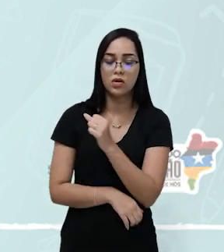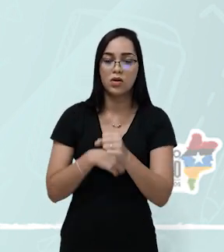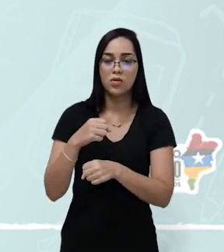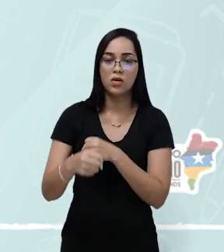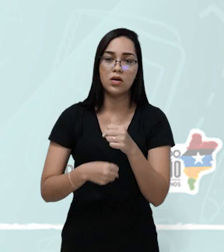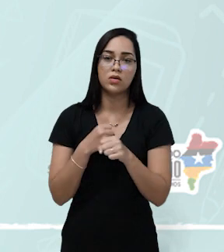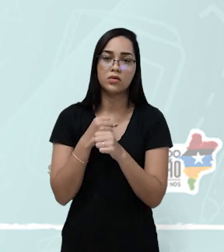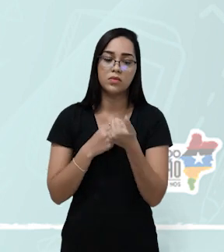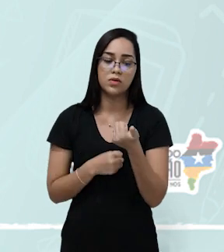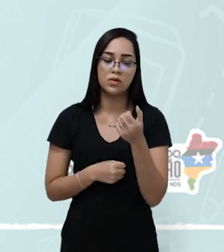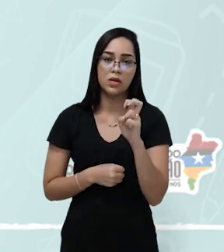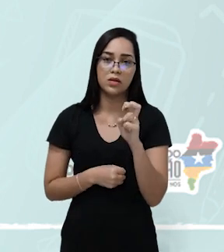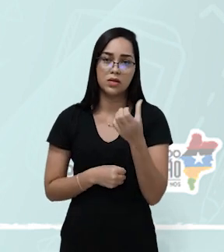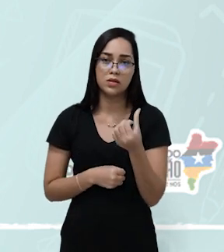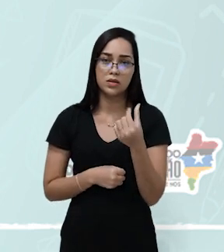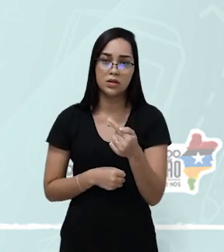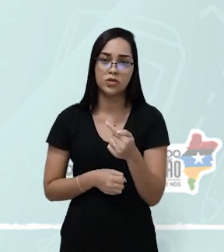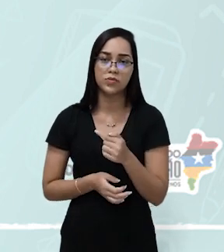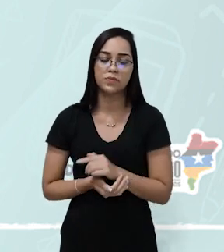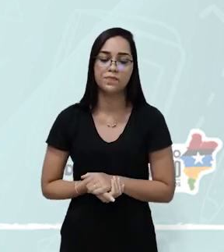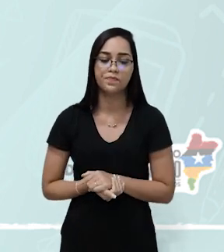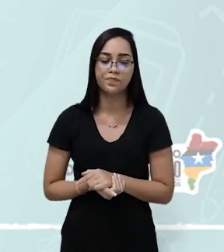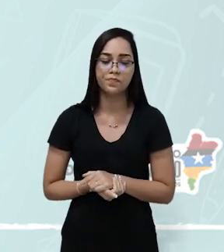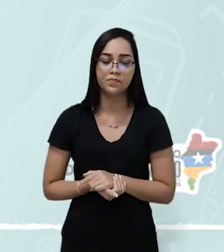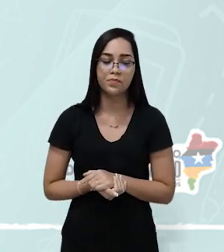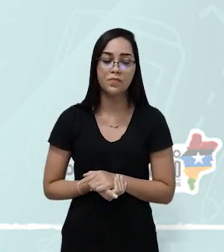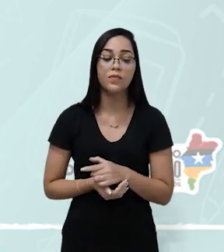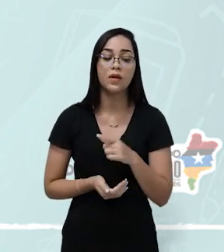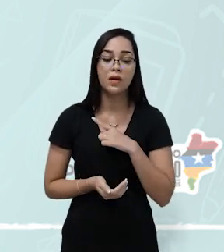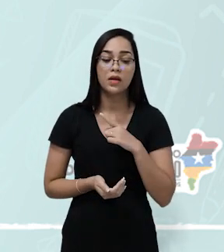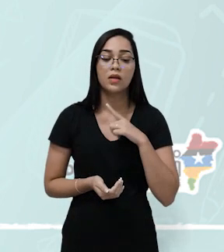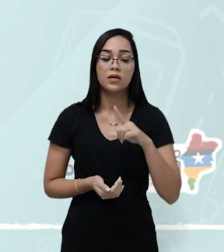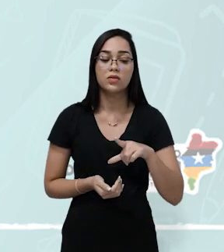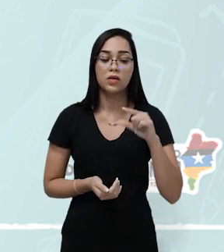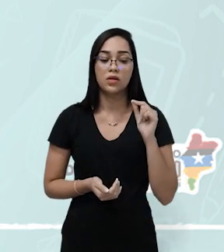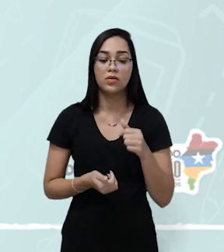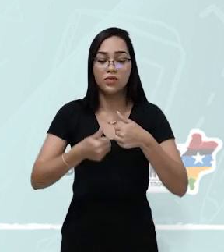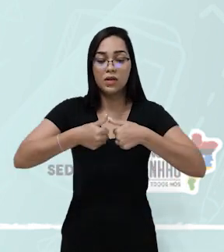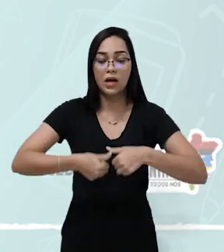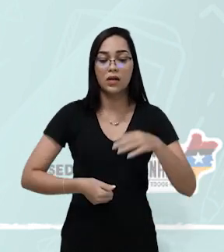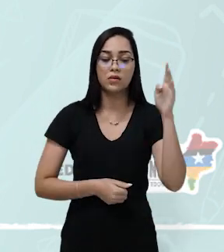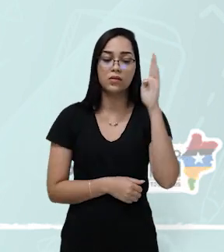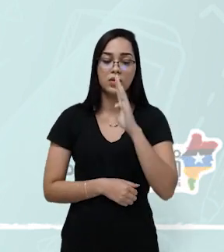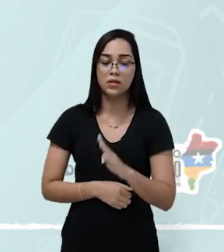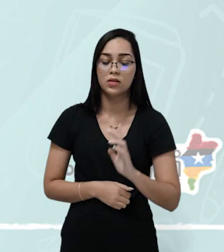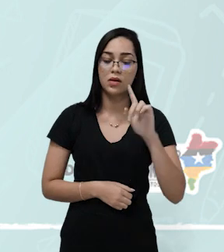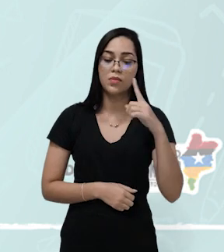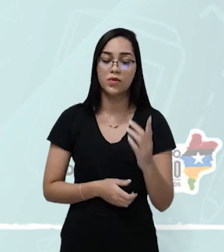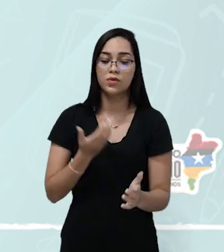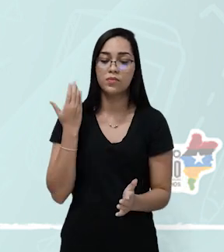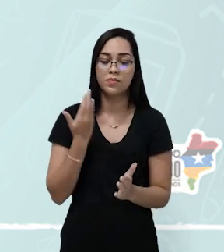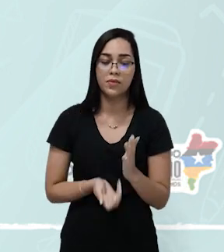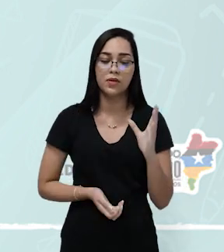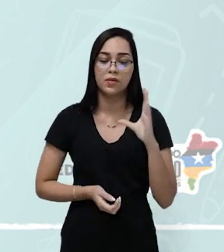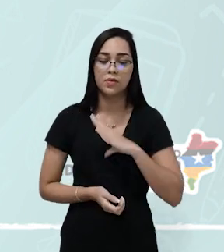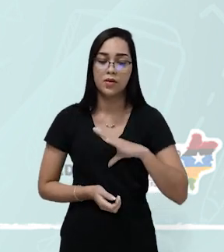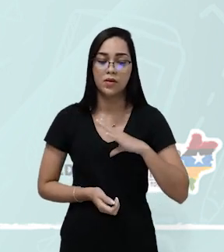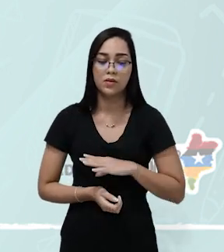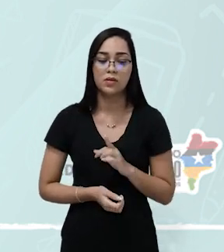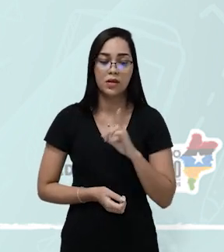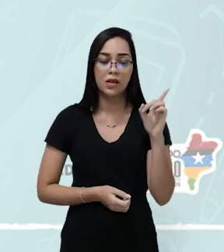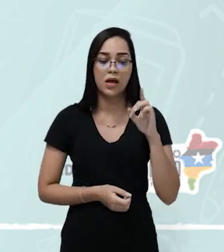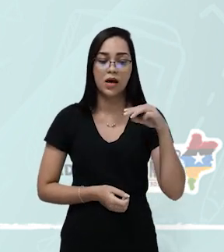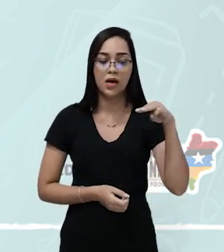em 1567. Ele havia decidido permanecer no Brasil após